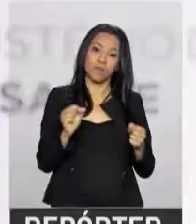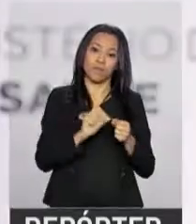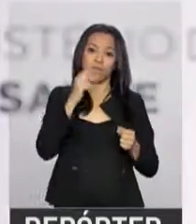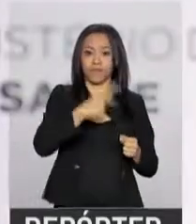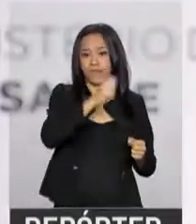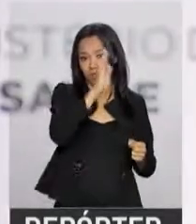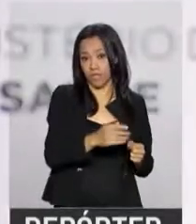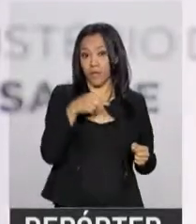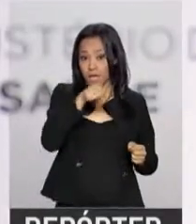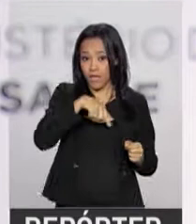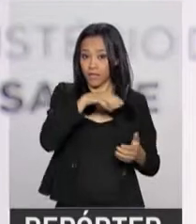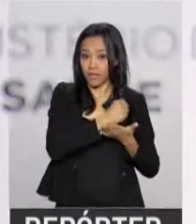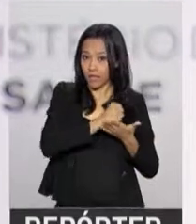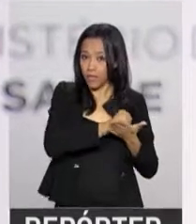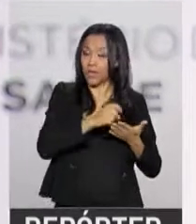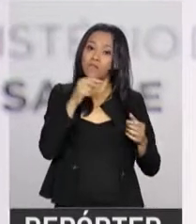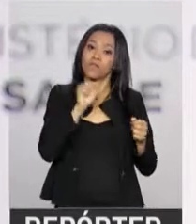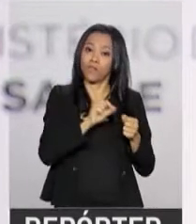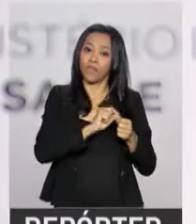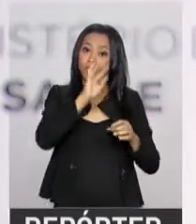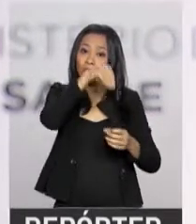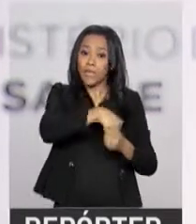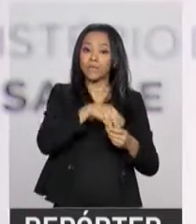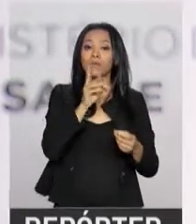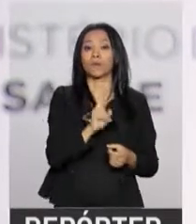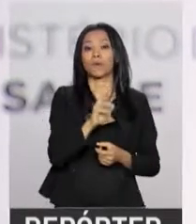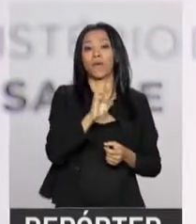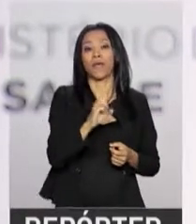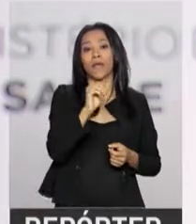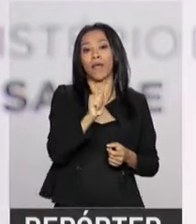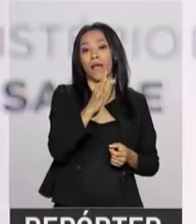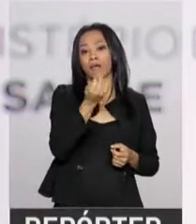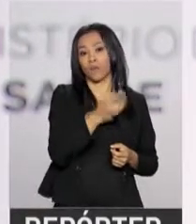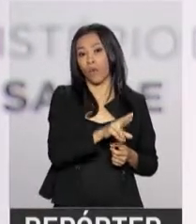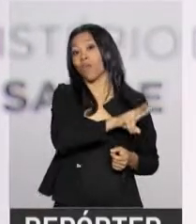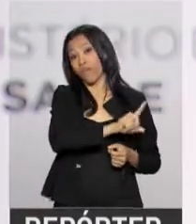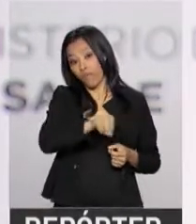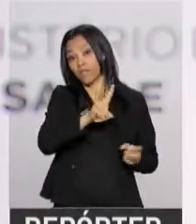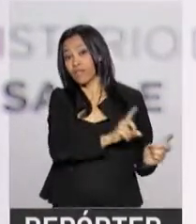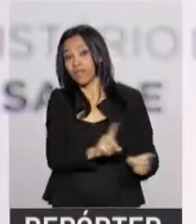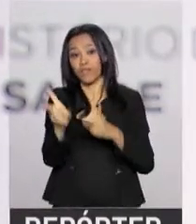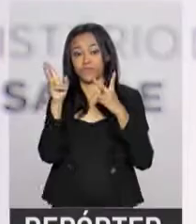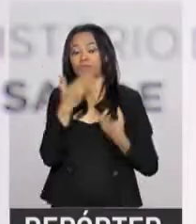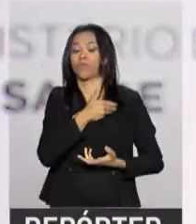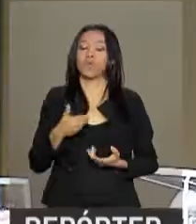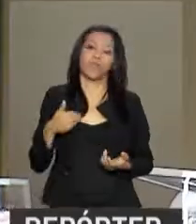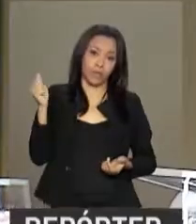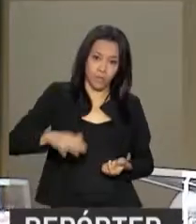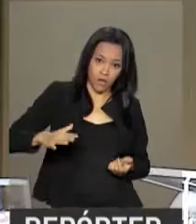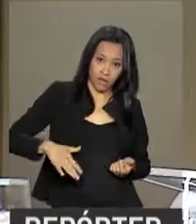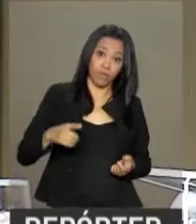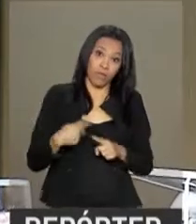brasil os radiofármacos produzidos neste reator serão vendidos para o governo muito mais baratos do que nós importamos hoje o